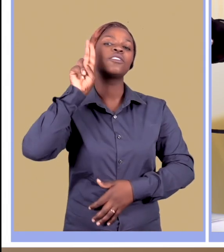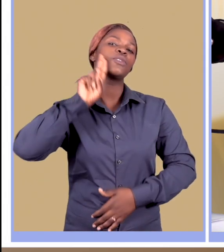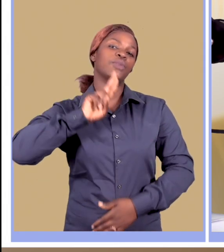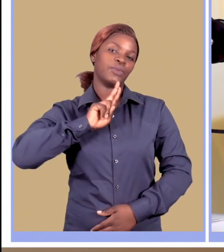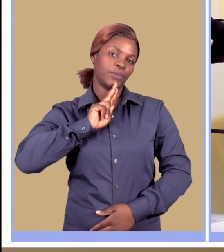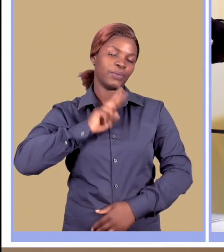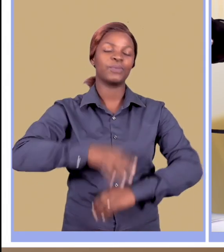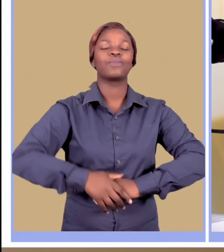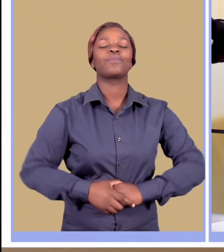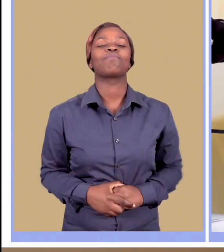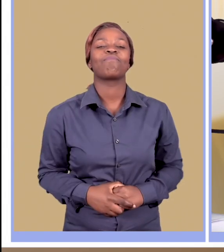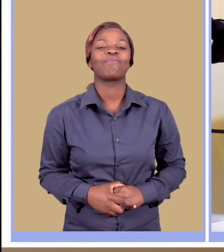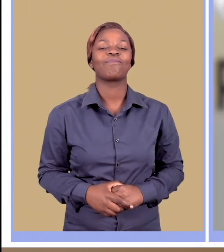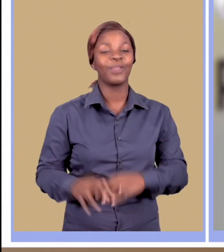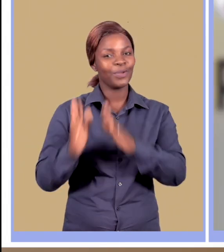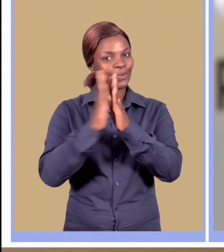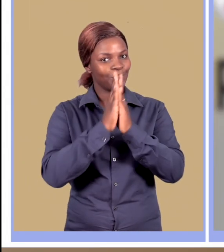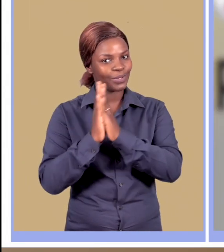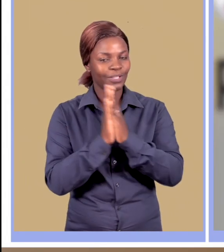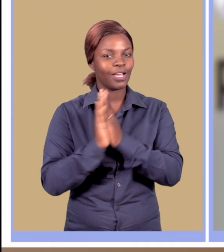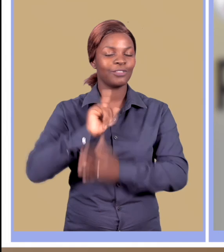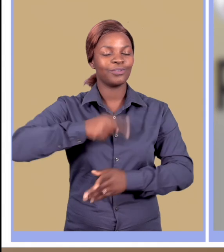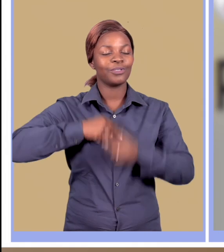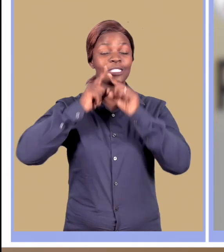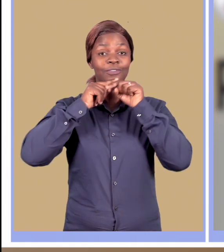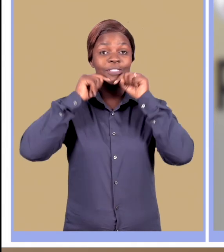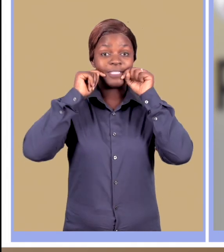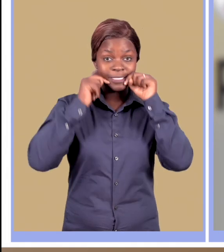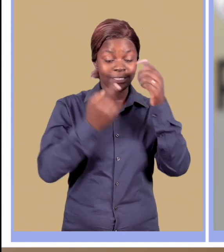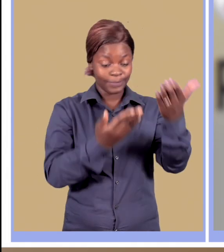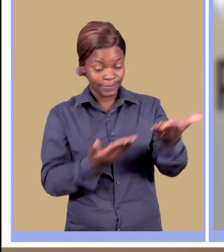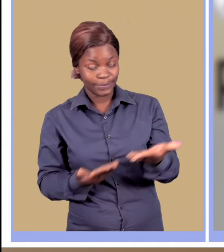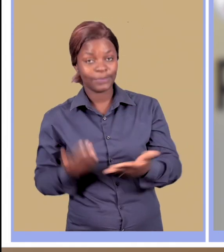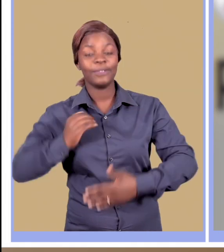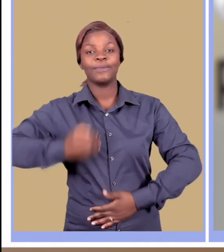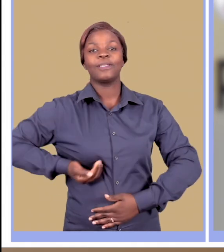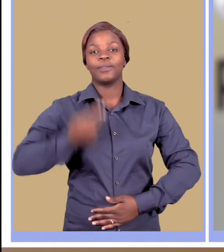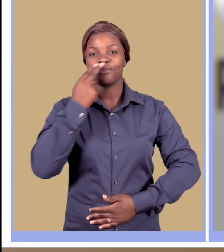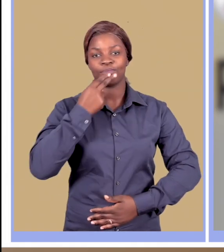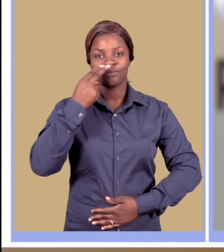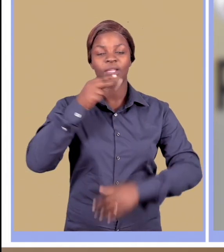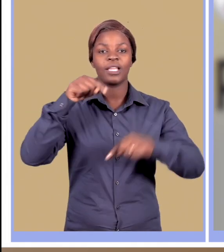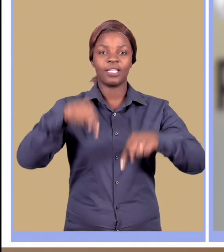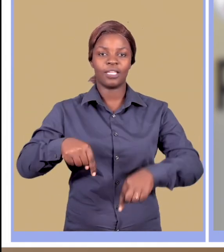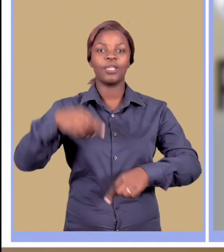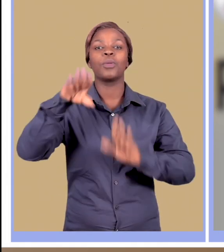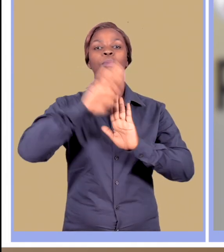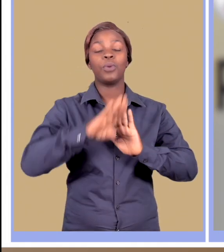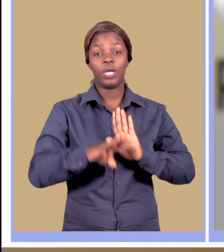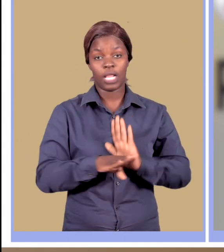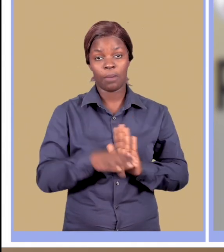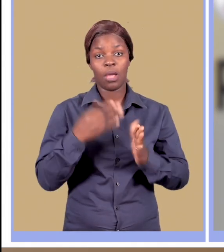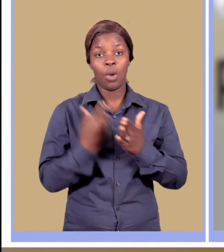em parceria com a TV Surdo. Muito obrigado, é uma honra receber a doutora Farida no